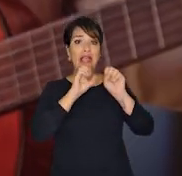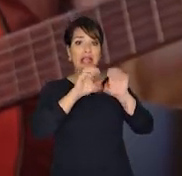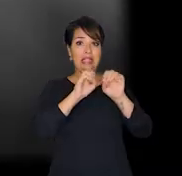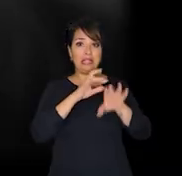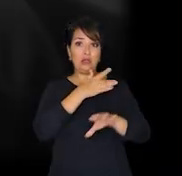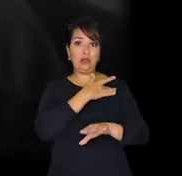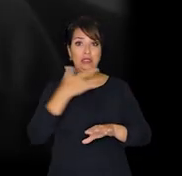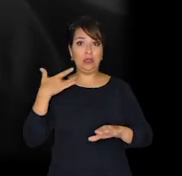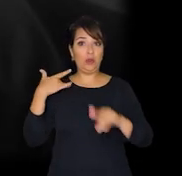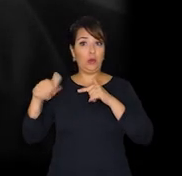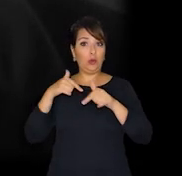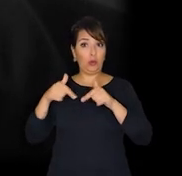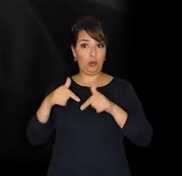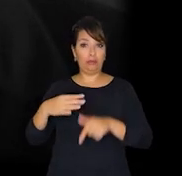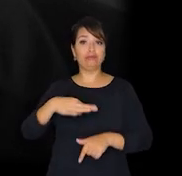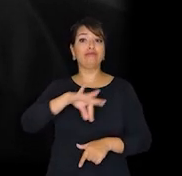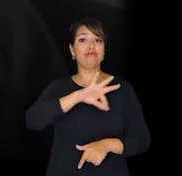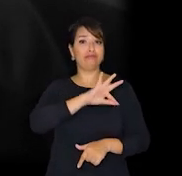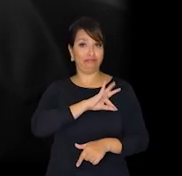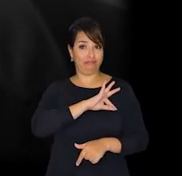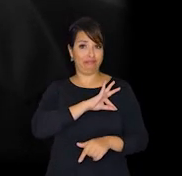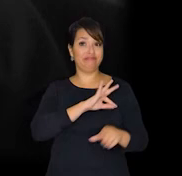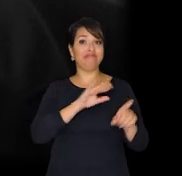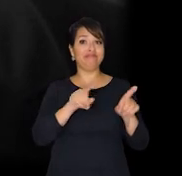a polícia escapou.